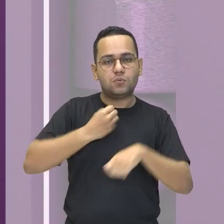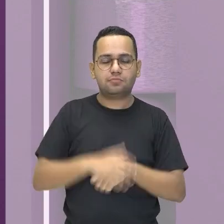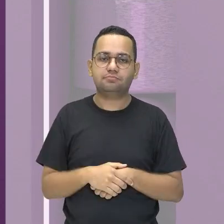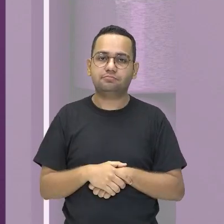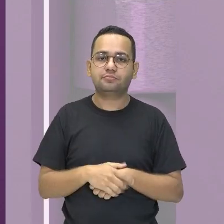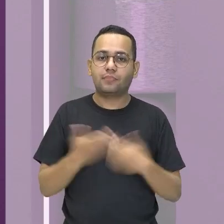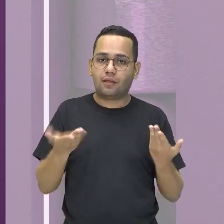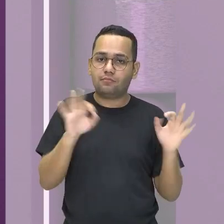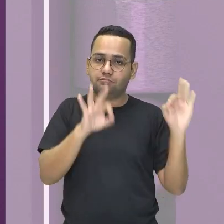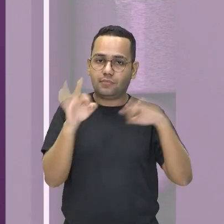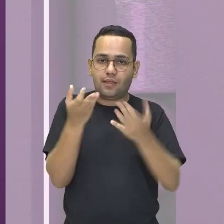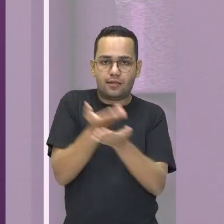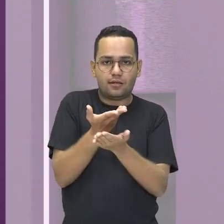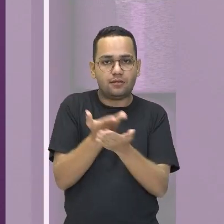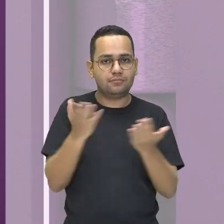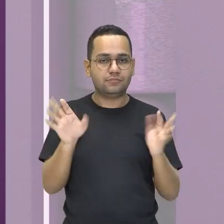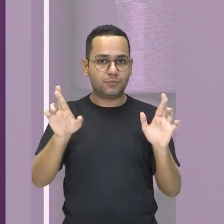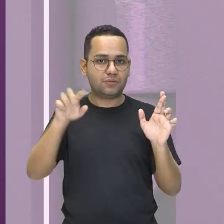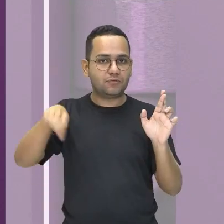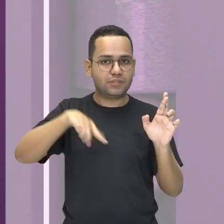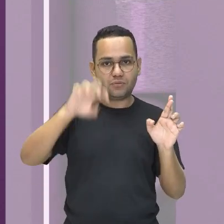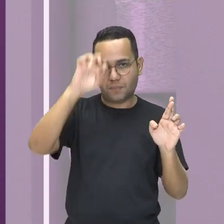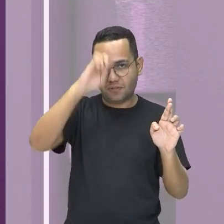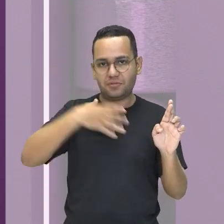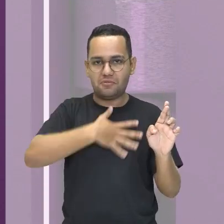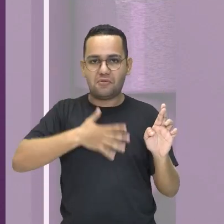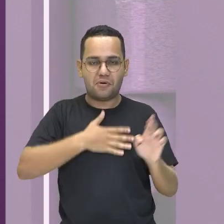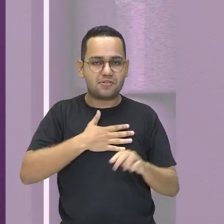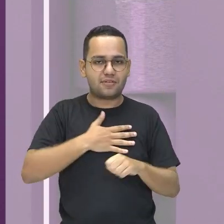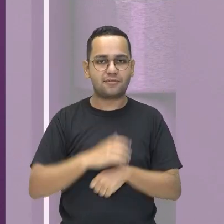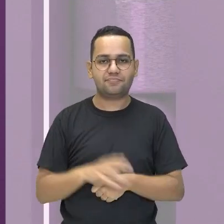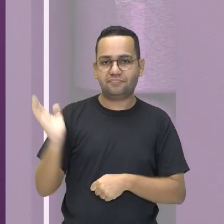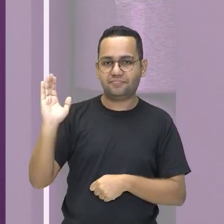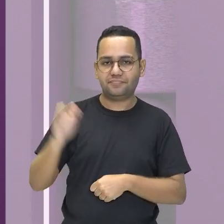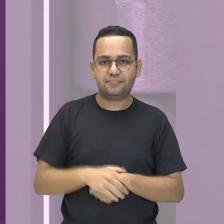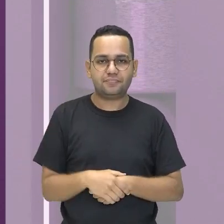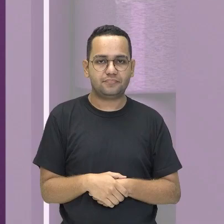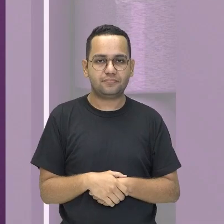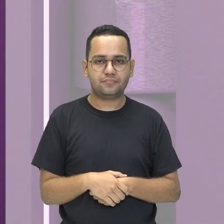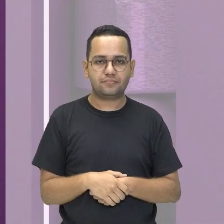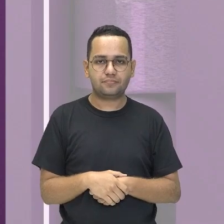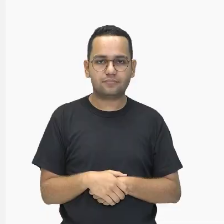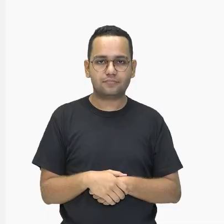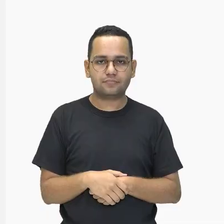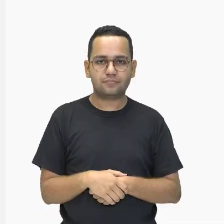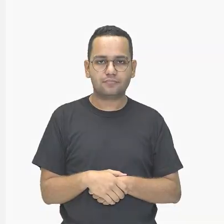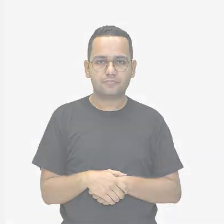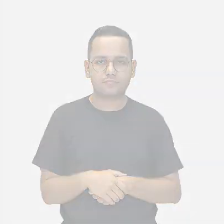aprendido e gostado, e eu espero também encontrá-los aqui numa próxima oportunidade. Até mais!